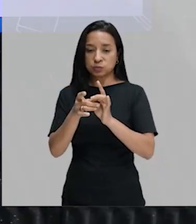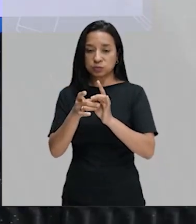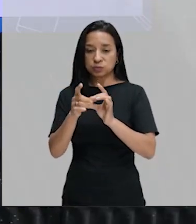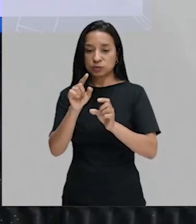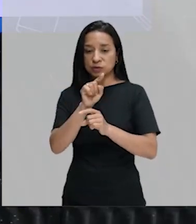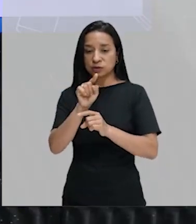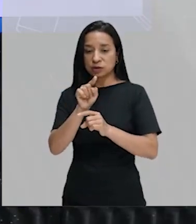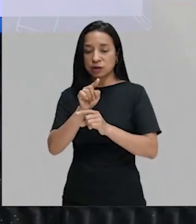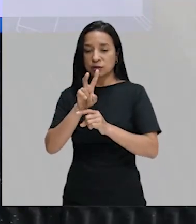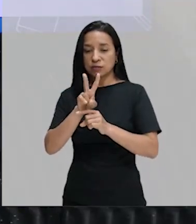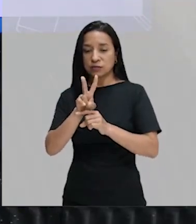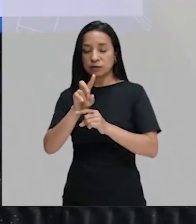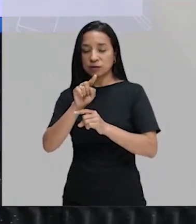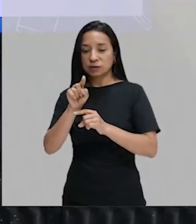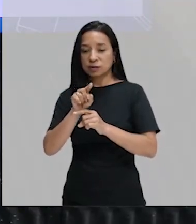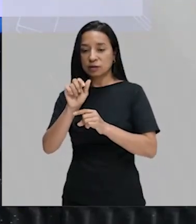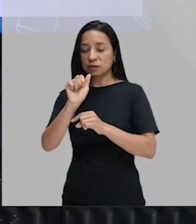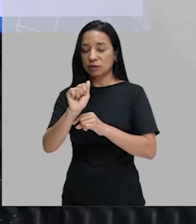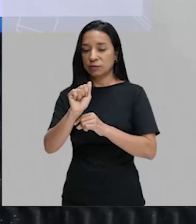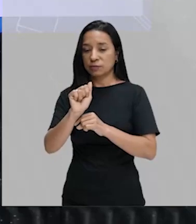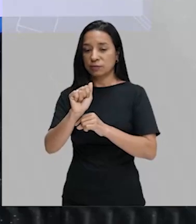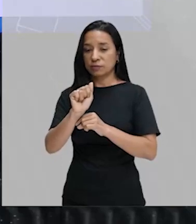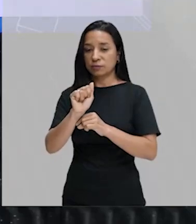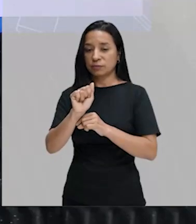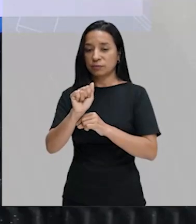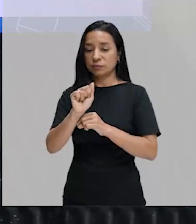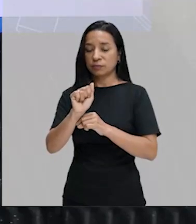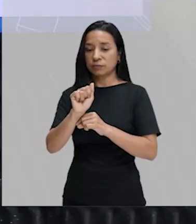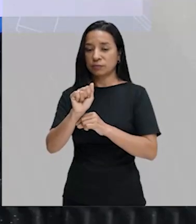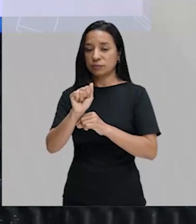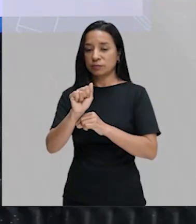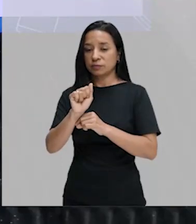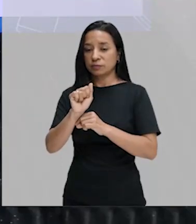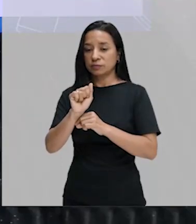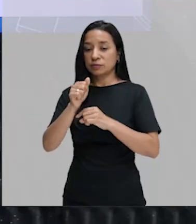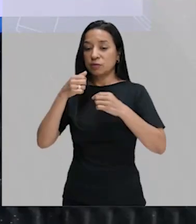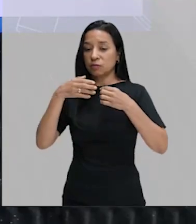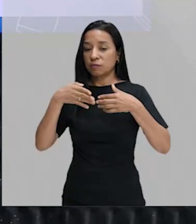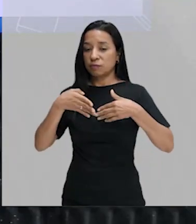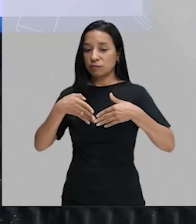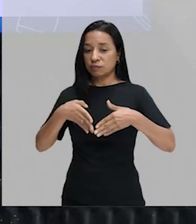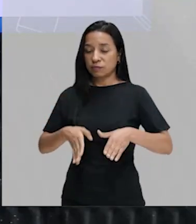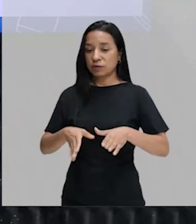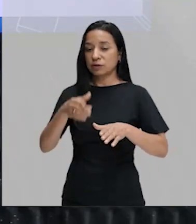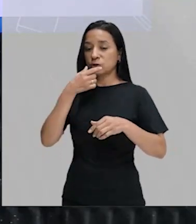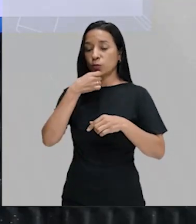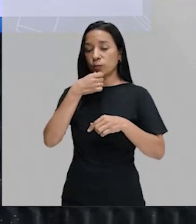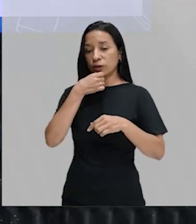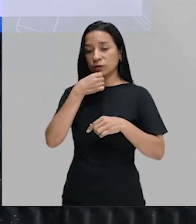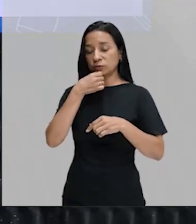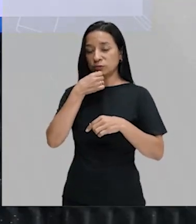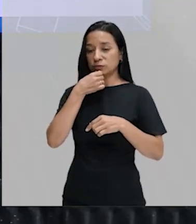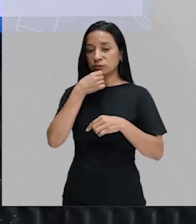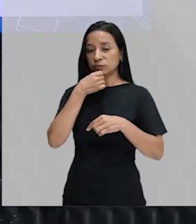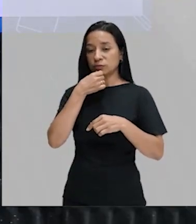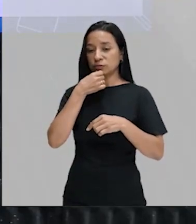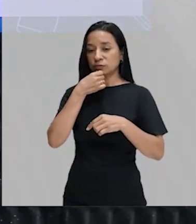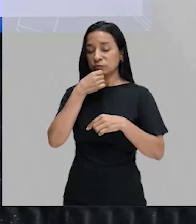dominante sobre o A e V é de vermelho. Então, aqui vai nascer um macho, ZZ, né? Um macho